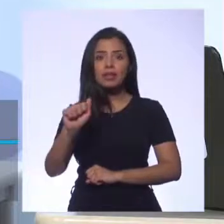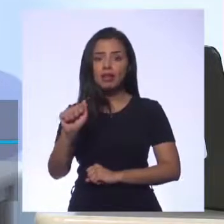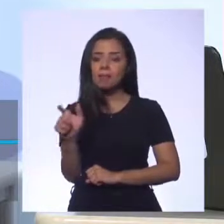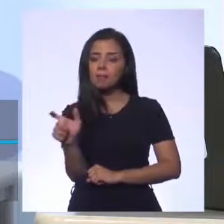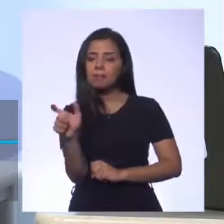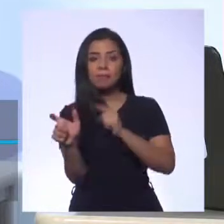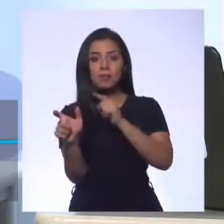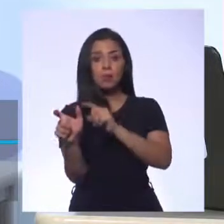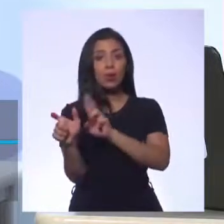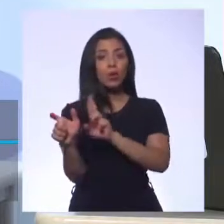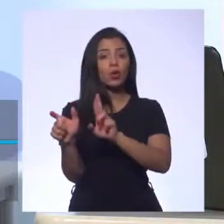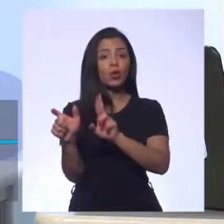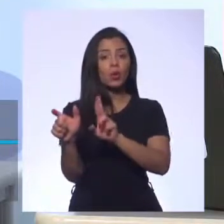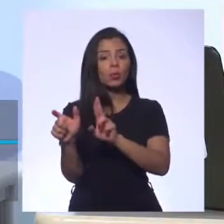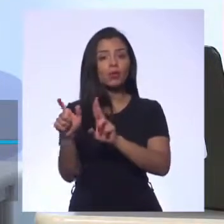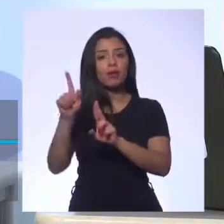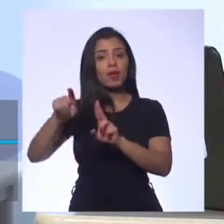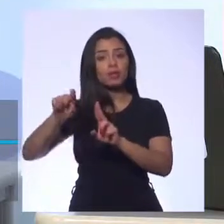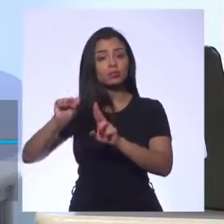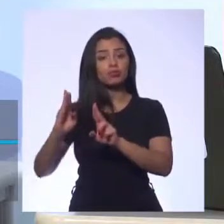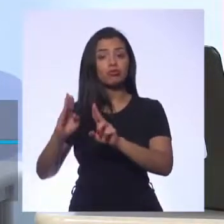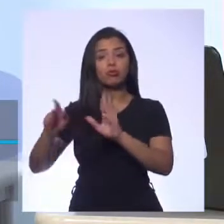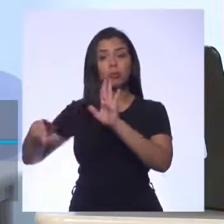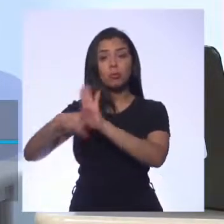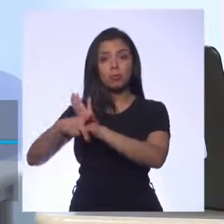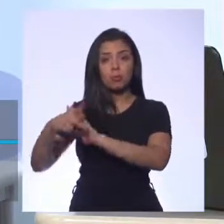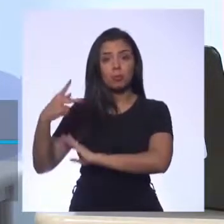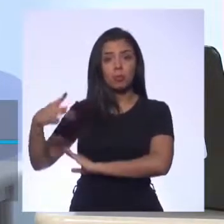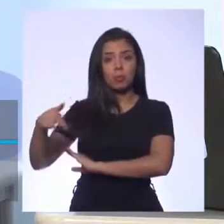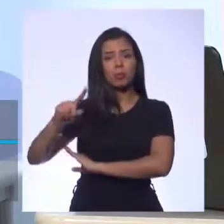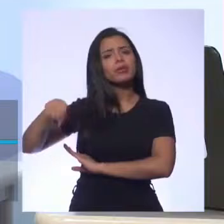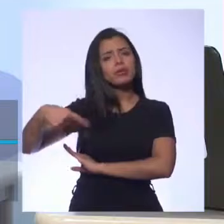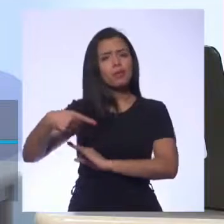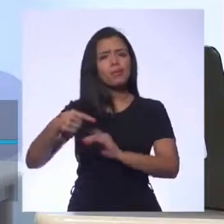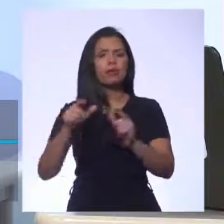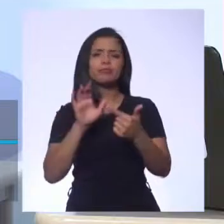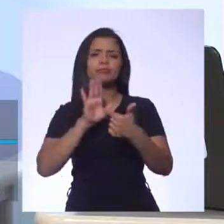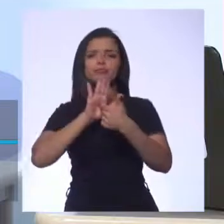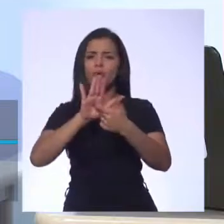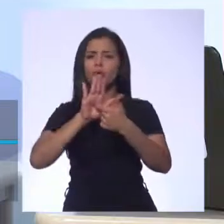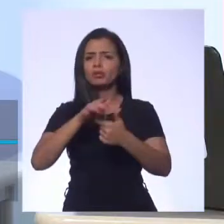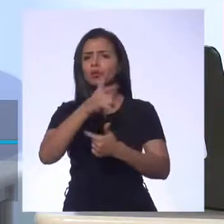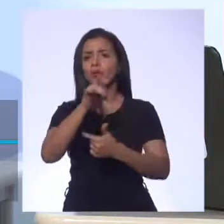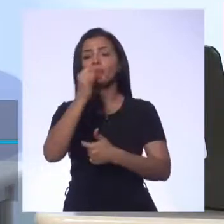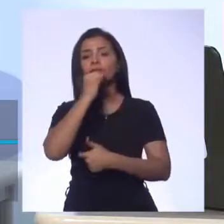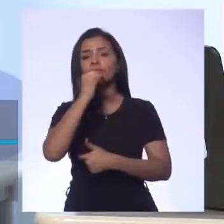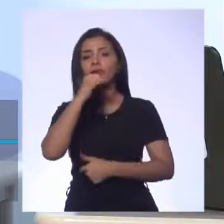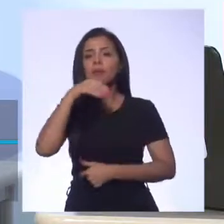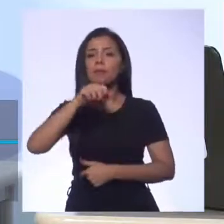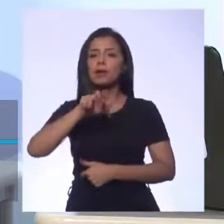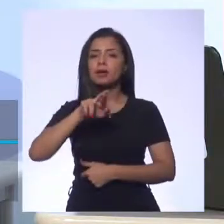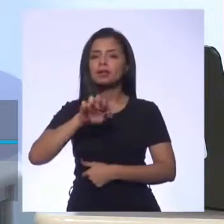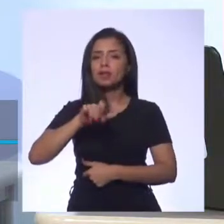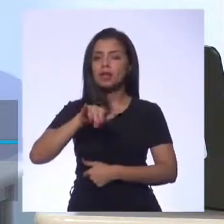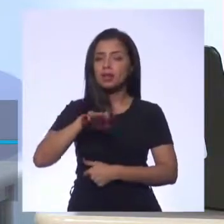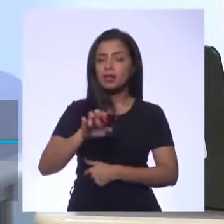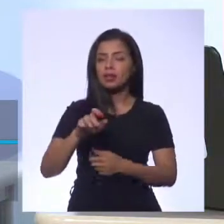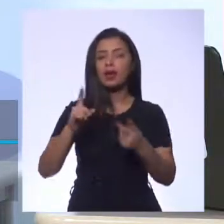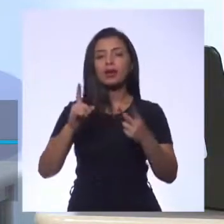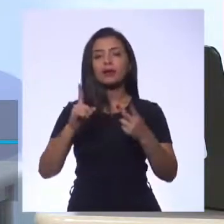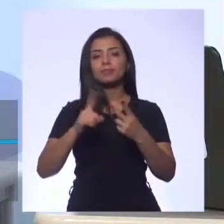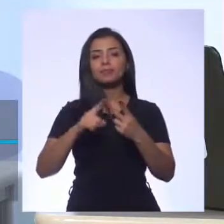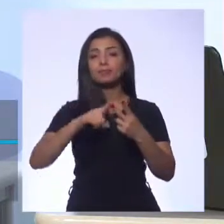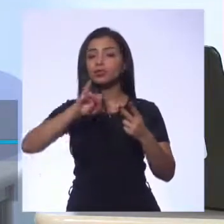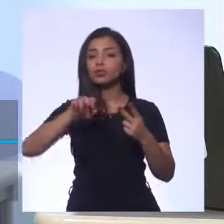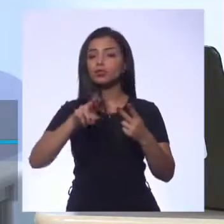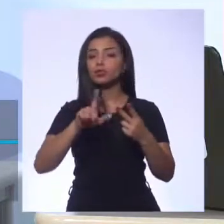também aparecem outros substantivos, né? Fala, então, da Marcelina, o Juliano, substantivo próprio, são o nome das